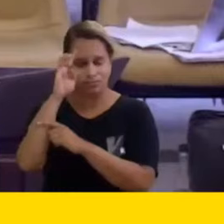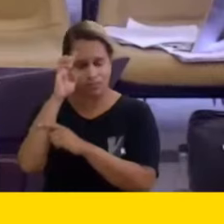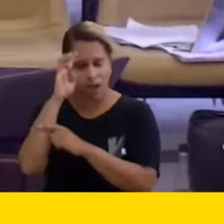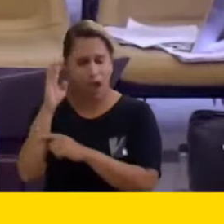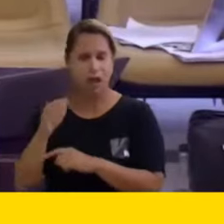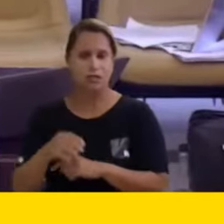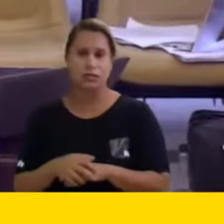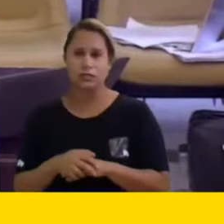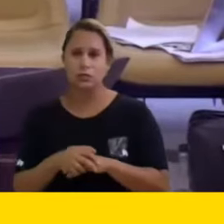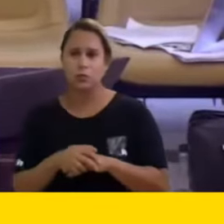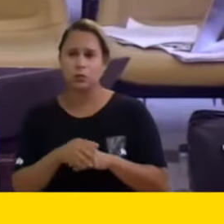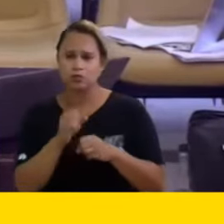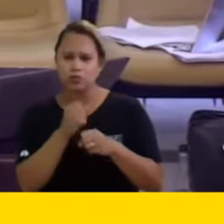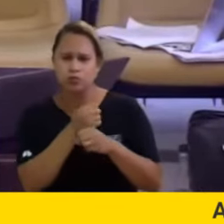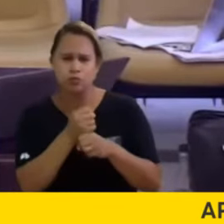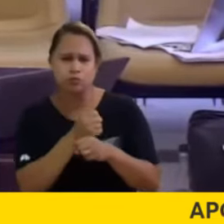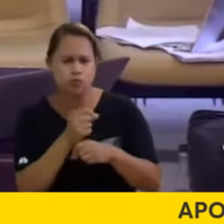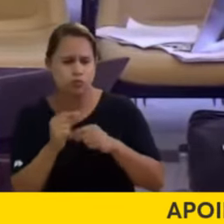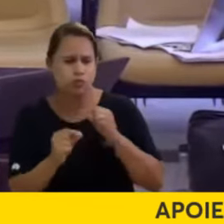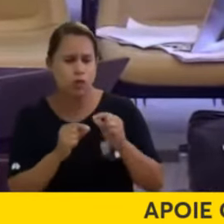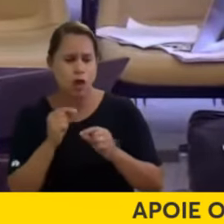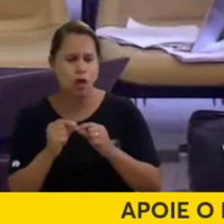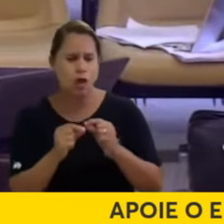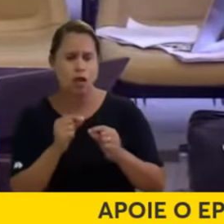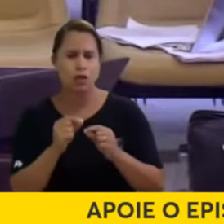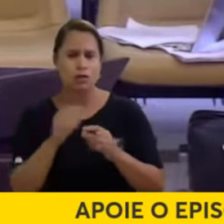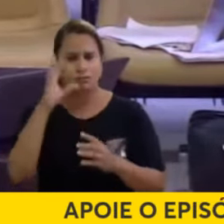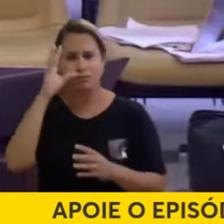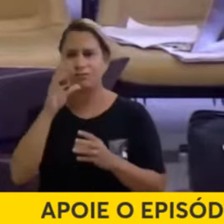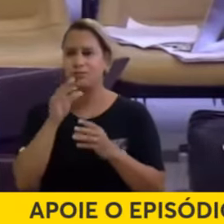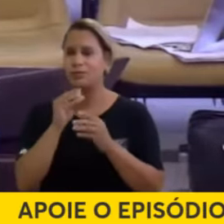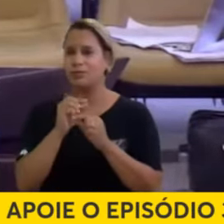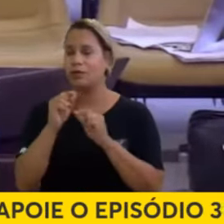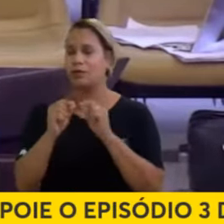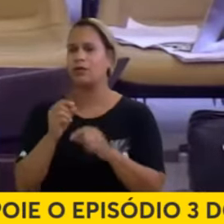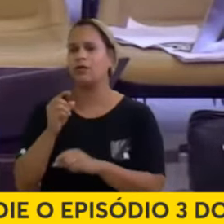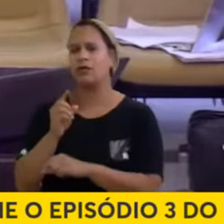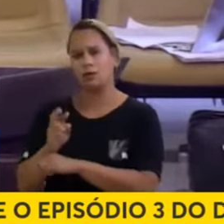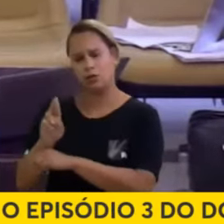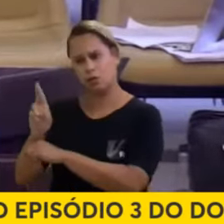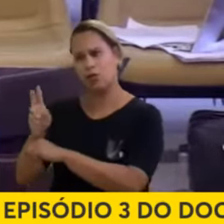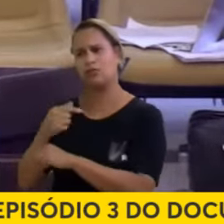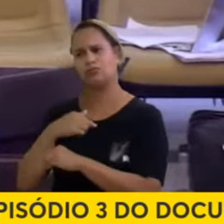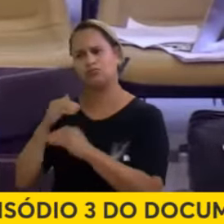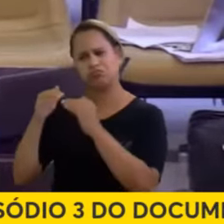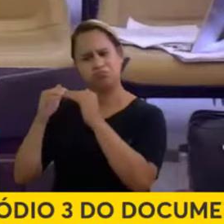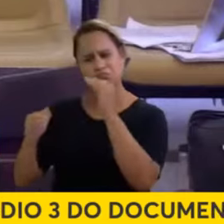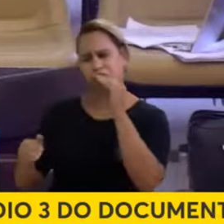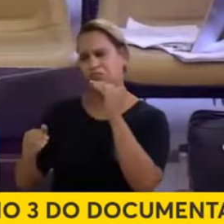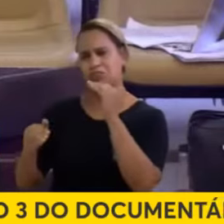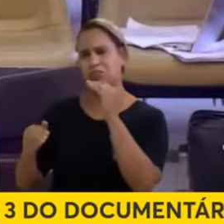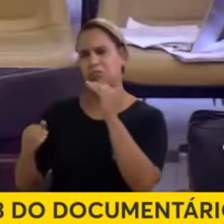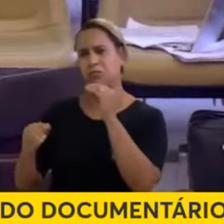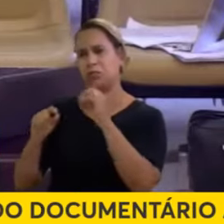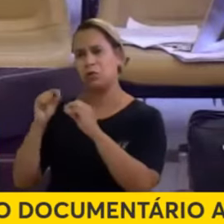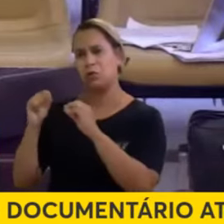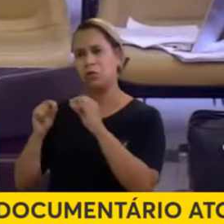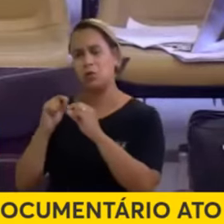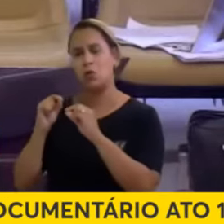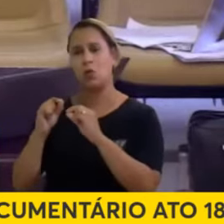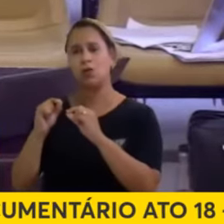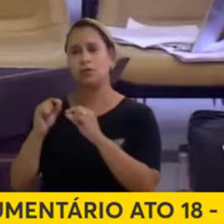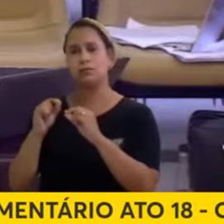razão ao Ministério Público eu falei que o Dr procurador falei Doutor Eu discordo eh eh eh da sua classificação mas pelo menos é uma